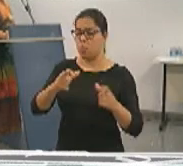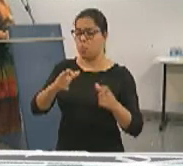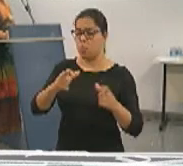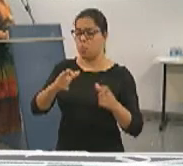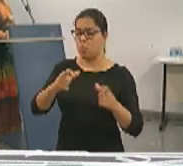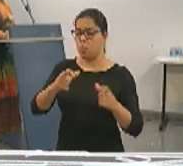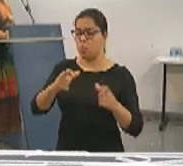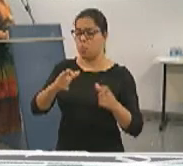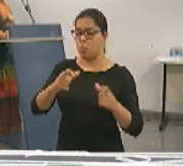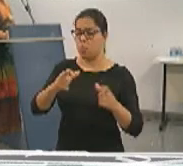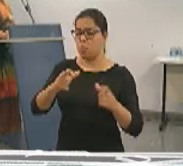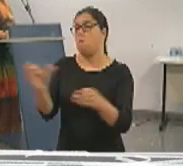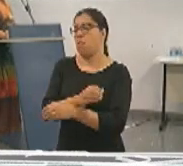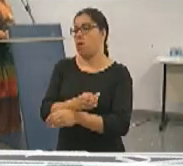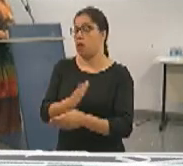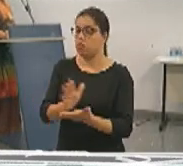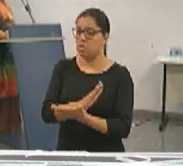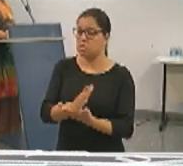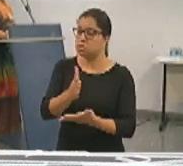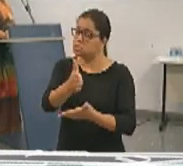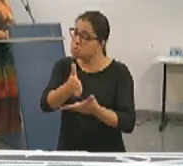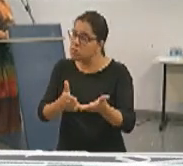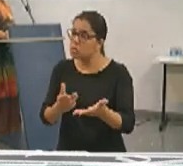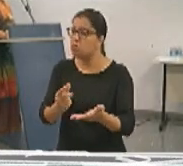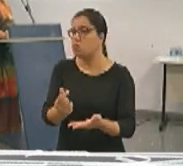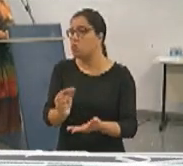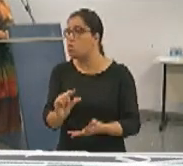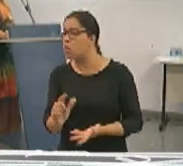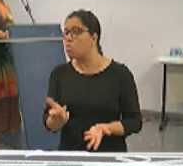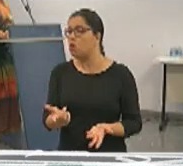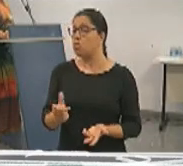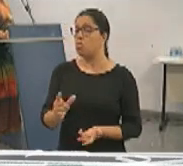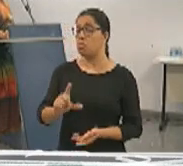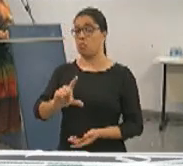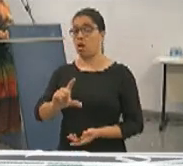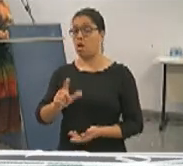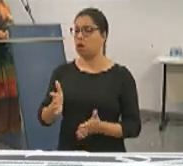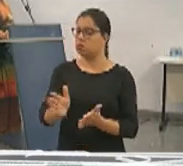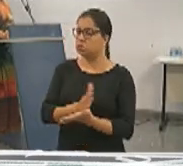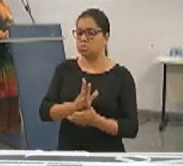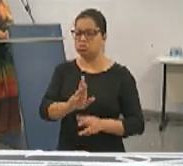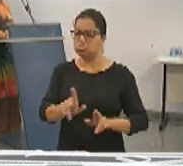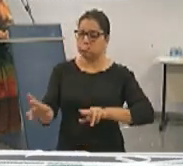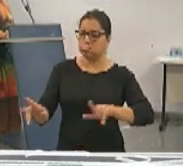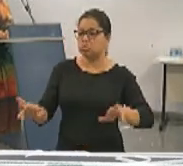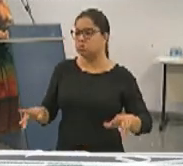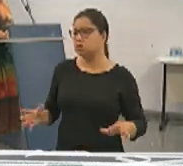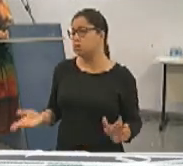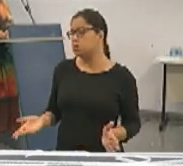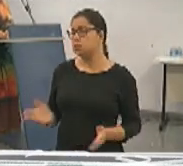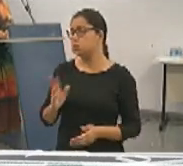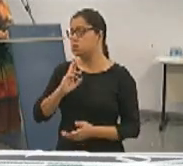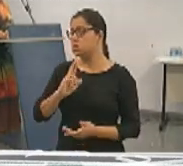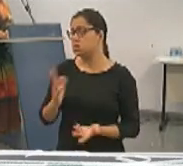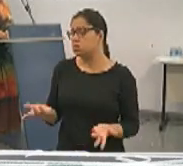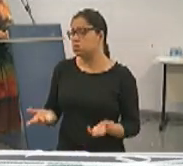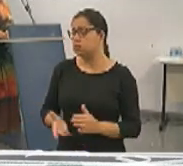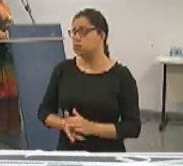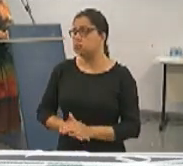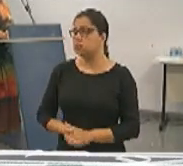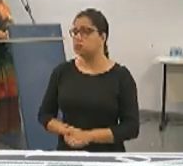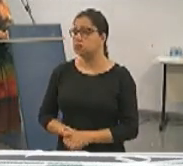utilizam. Então, não é aquela, não usei, então vou guardar para o ano que vem. Não existe isso. Certo? Então, é bem isso que